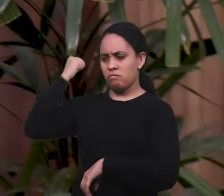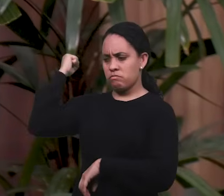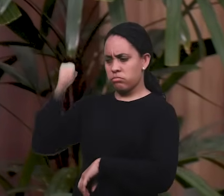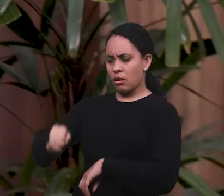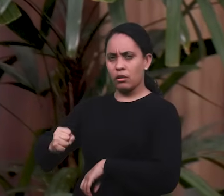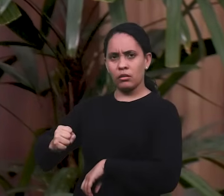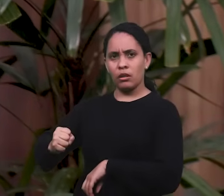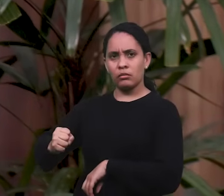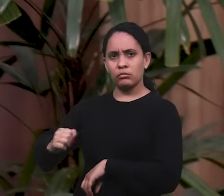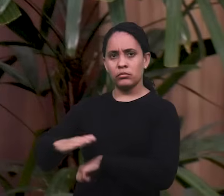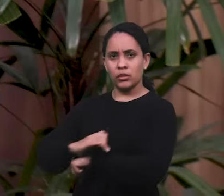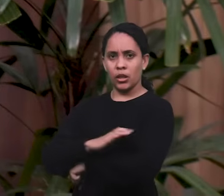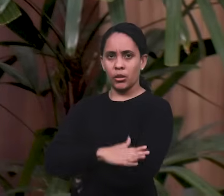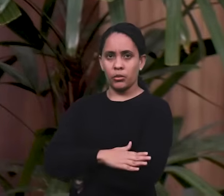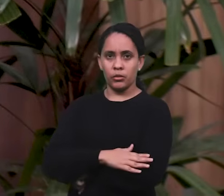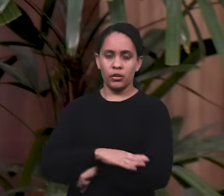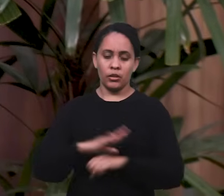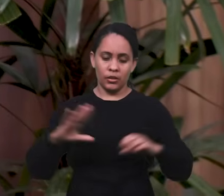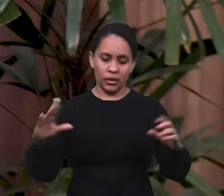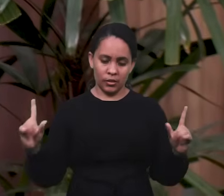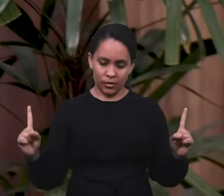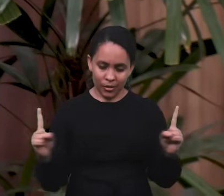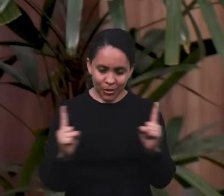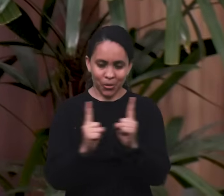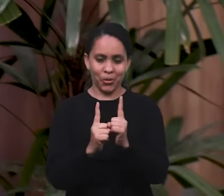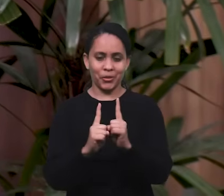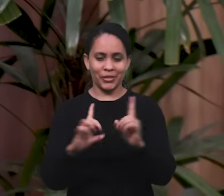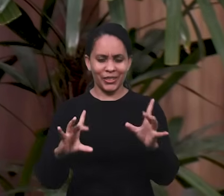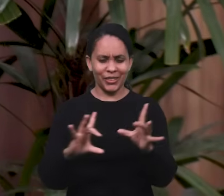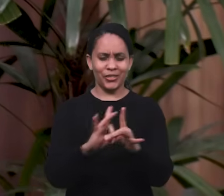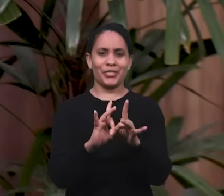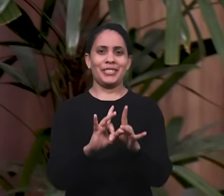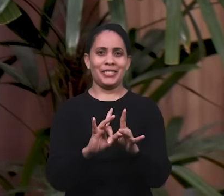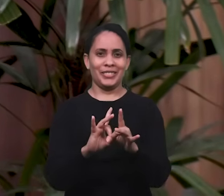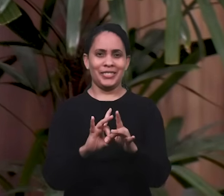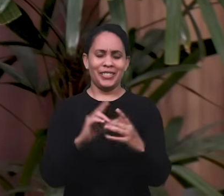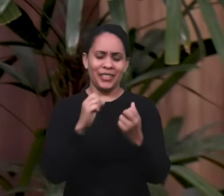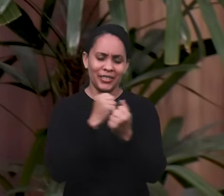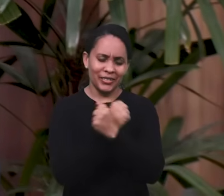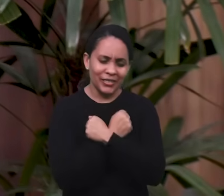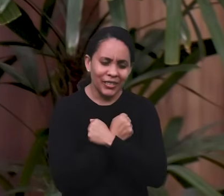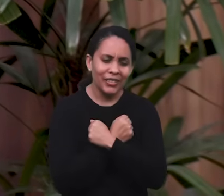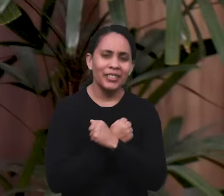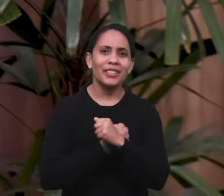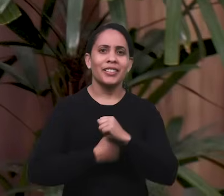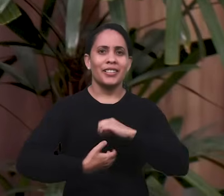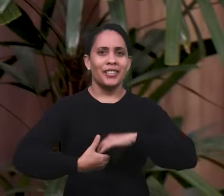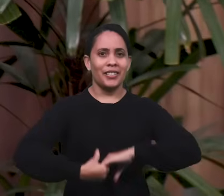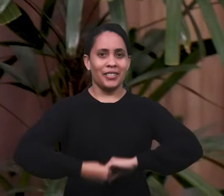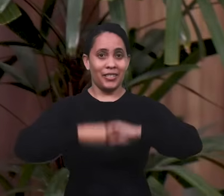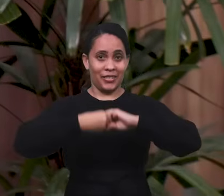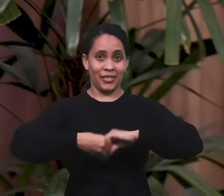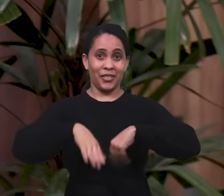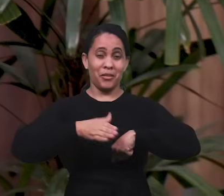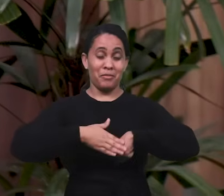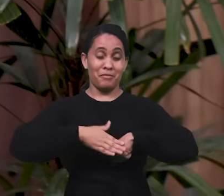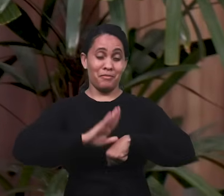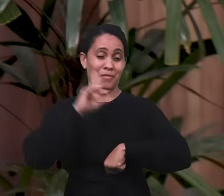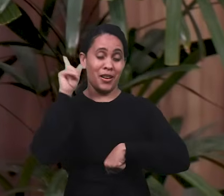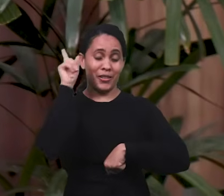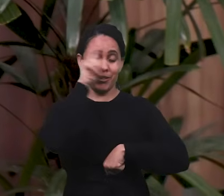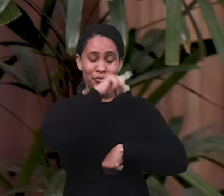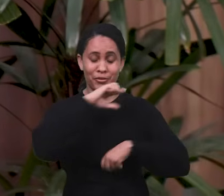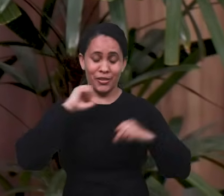morte a Jacó. Eles se reconciliam, Esaú sai correndo ao encontro de Jacó, que era o